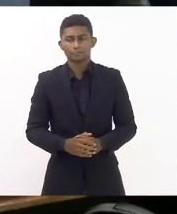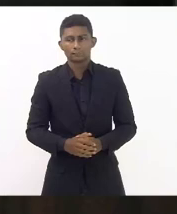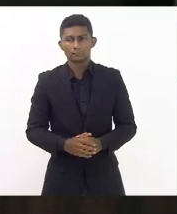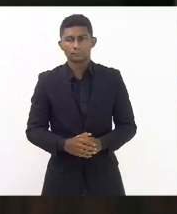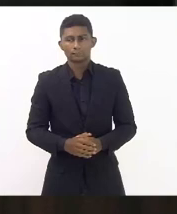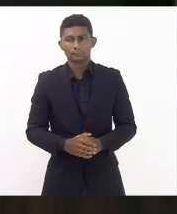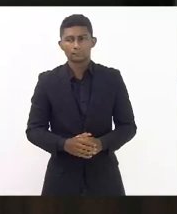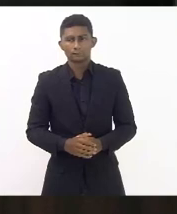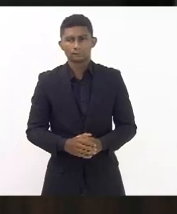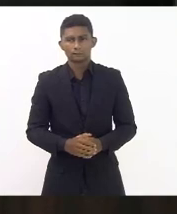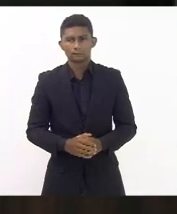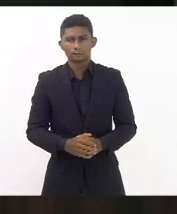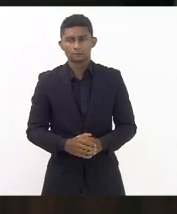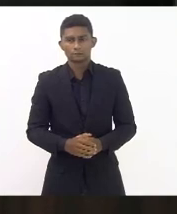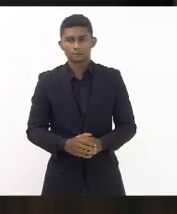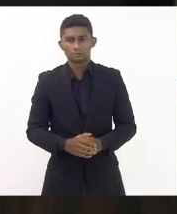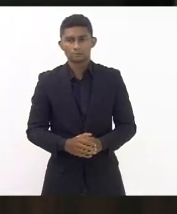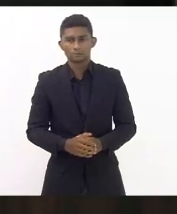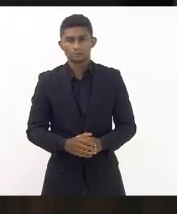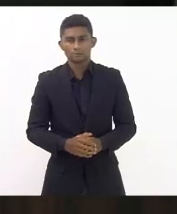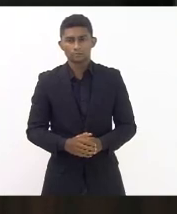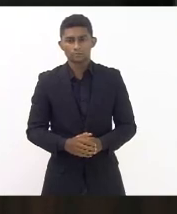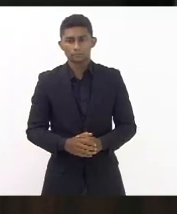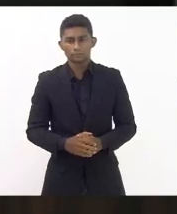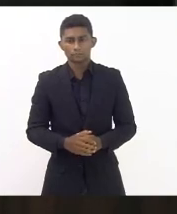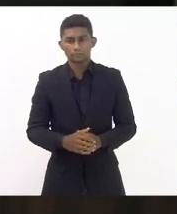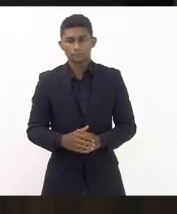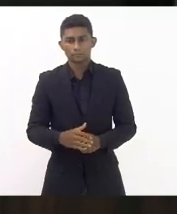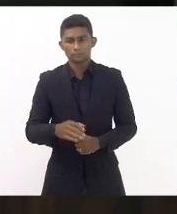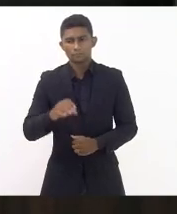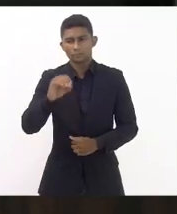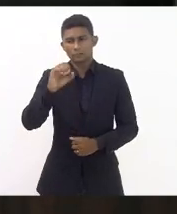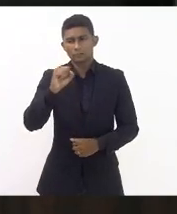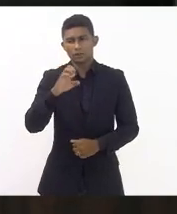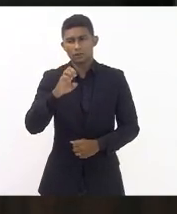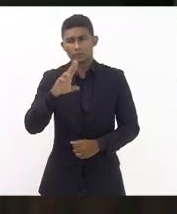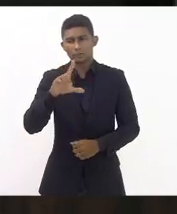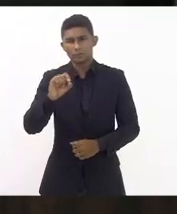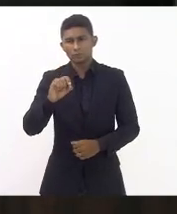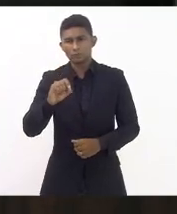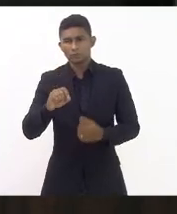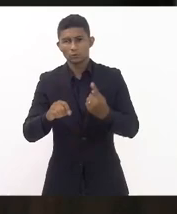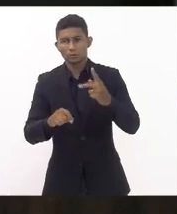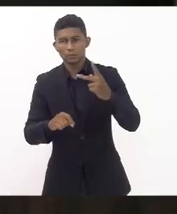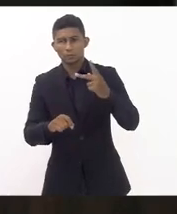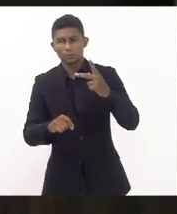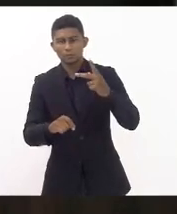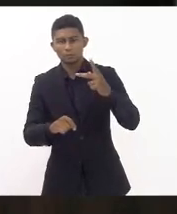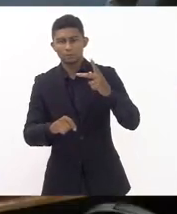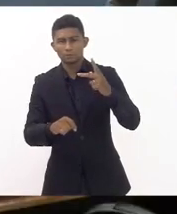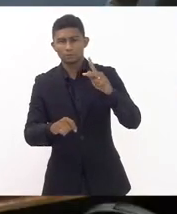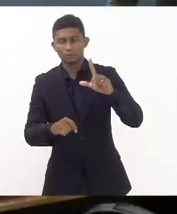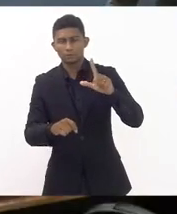Fica um amplexo e um ósculo. Um amplexo e um ósculo para todos vocês.